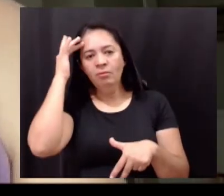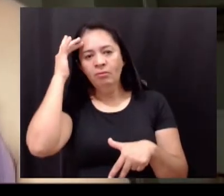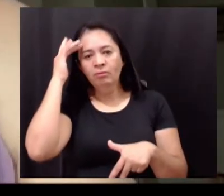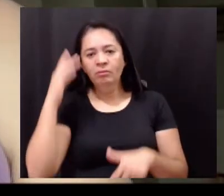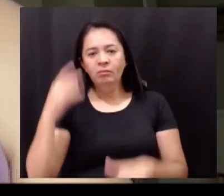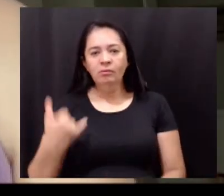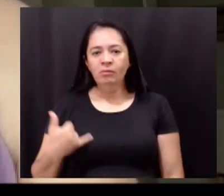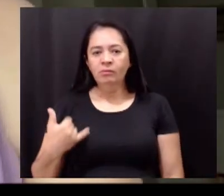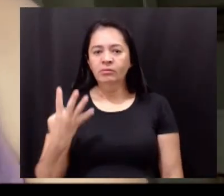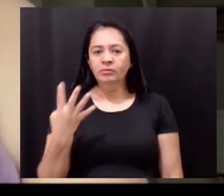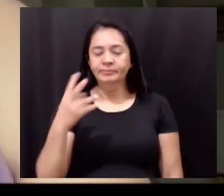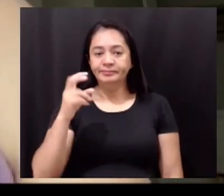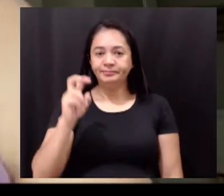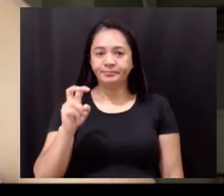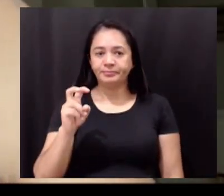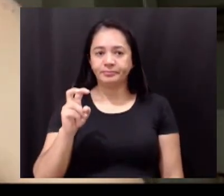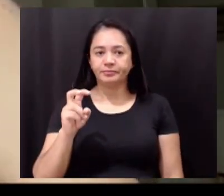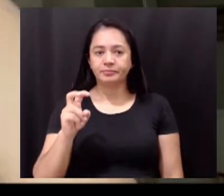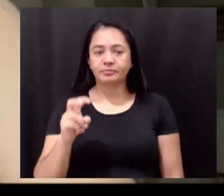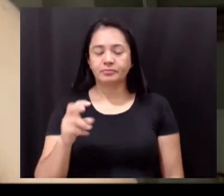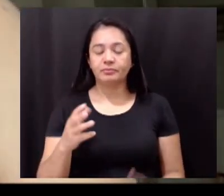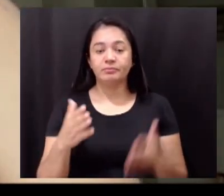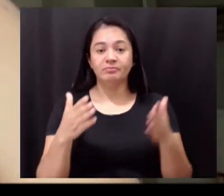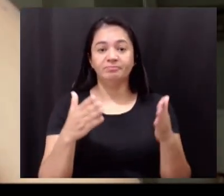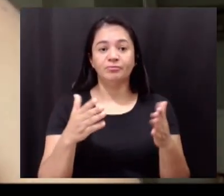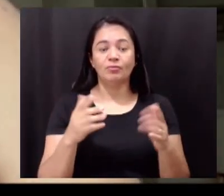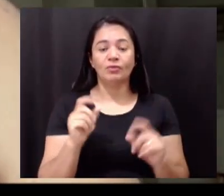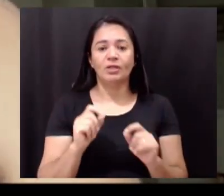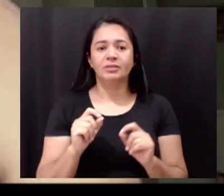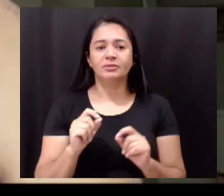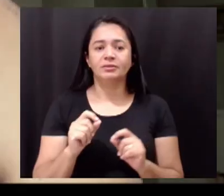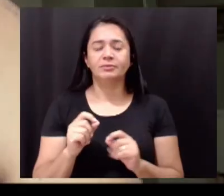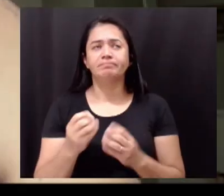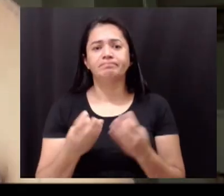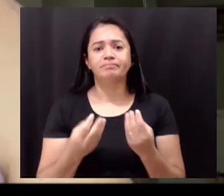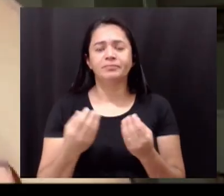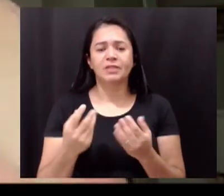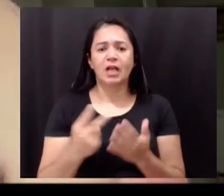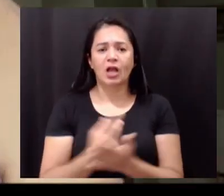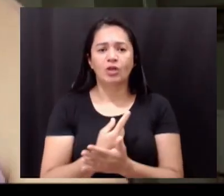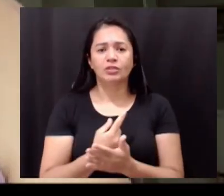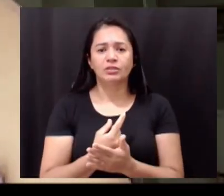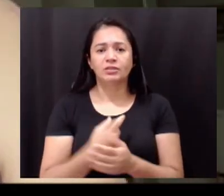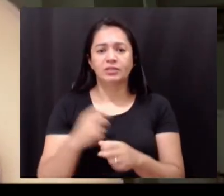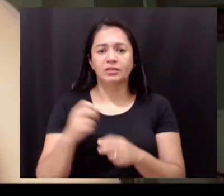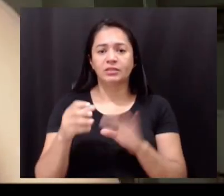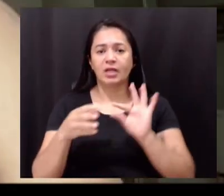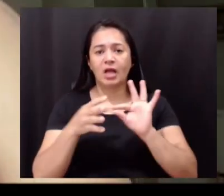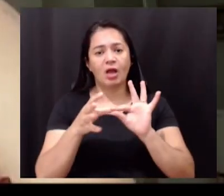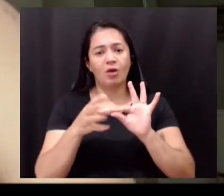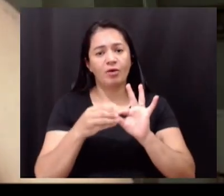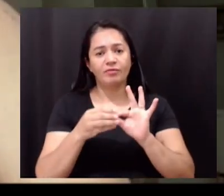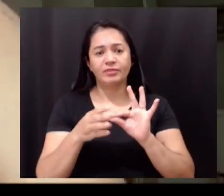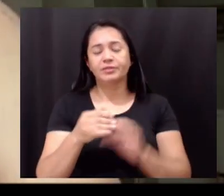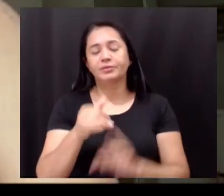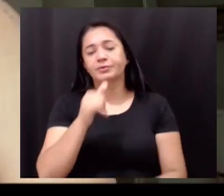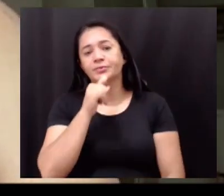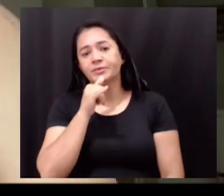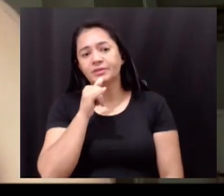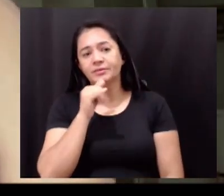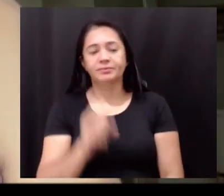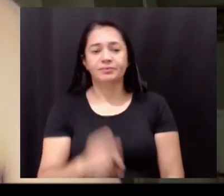idade que tiveram alguma exposição ao vírus HIV. Vou dar um exemplo aqui. Nós